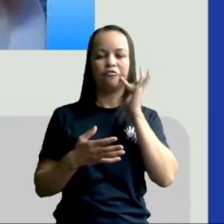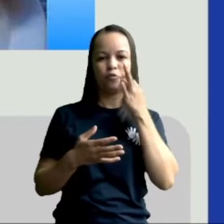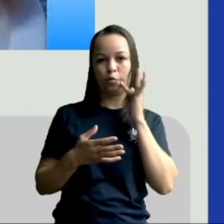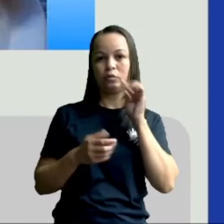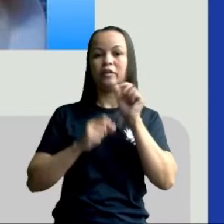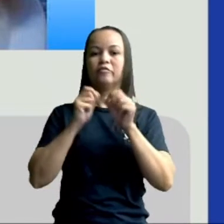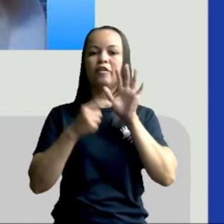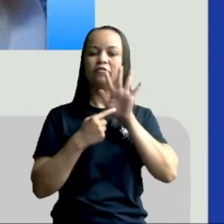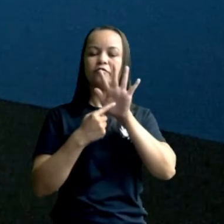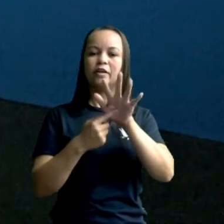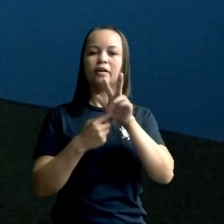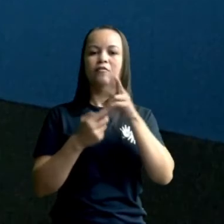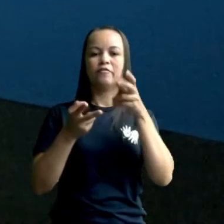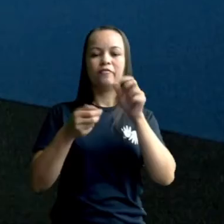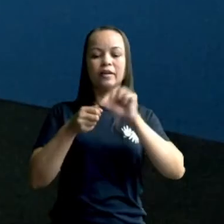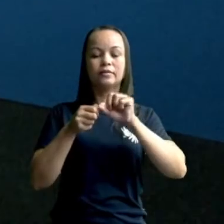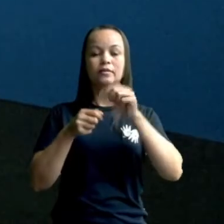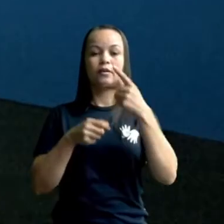lá?